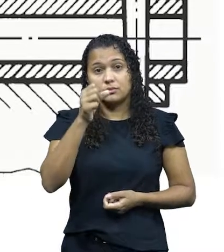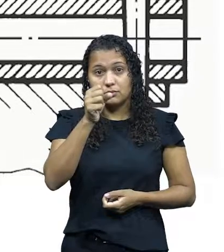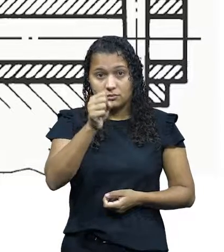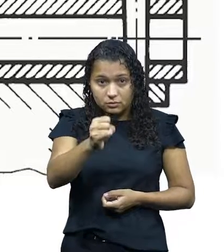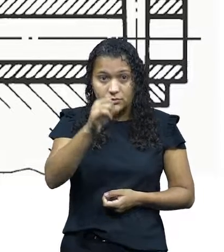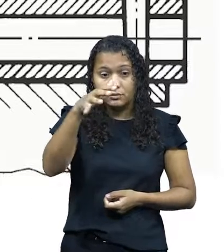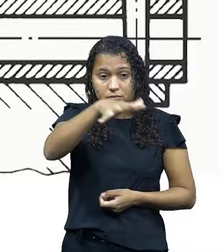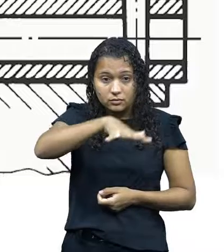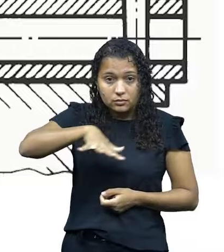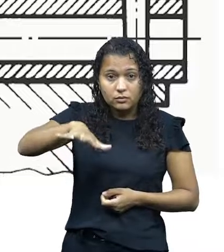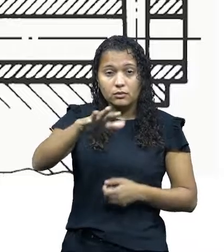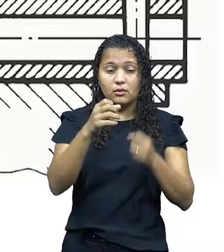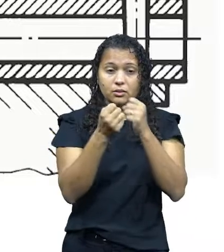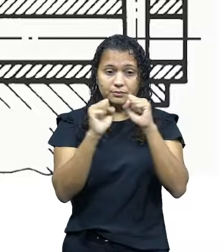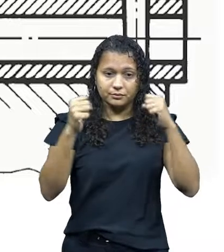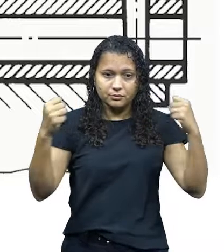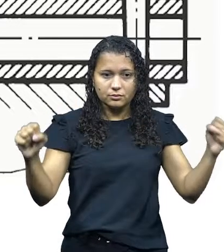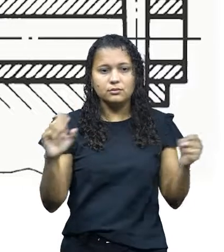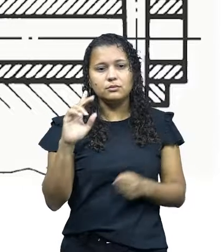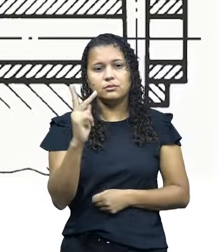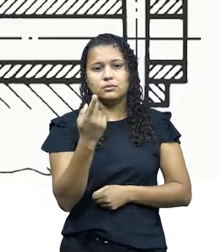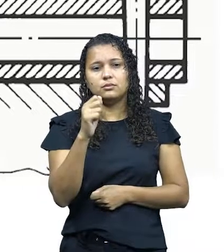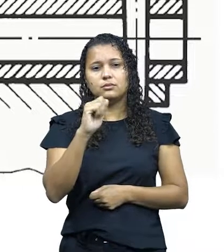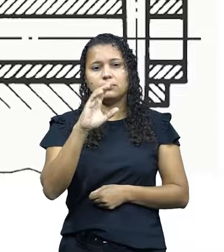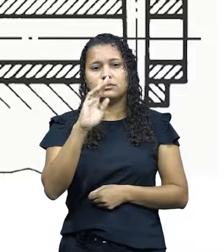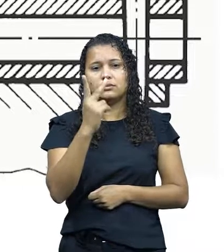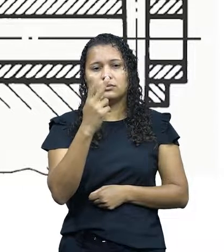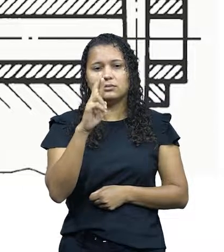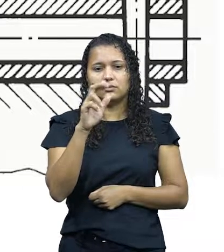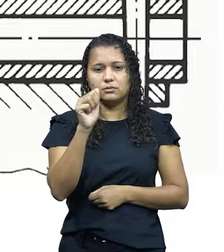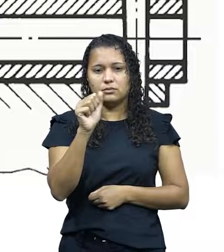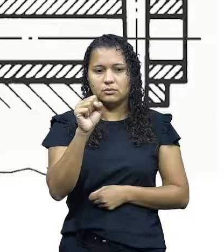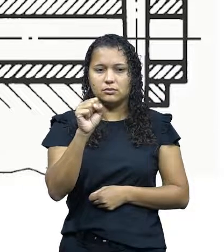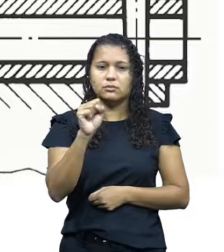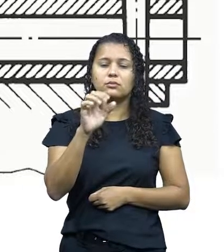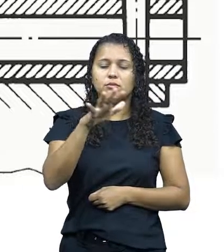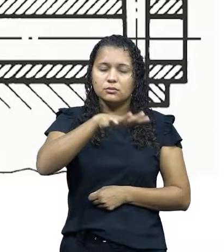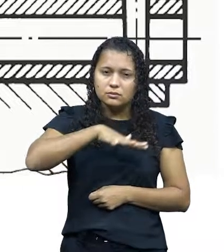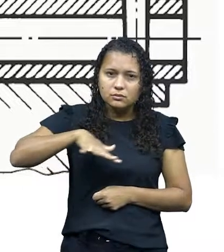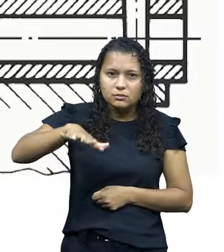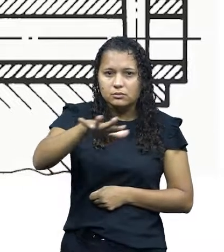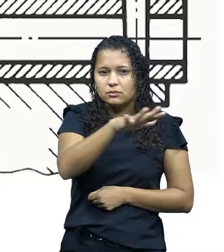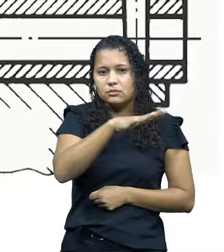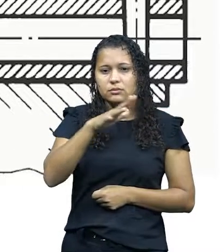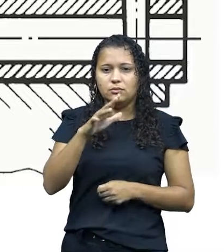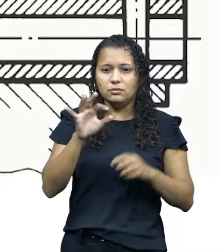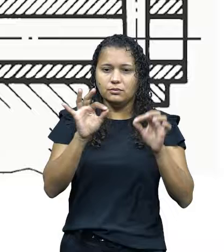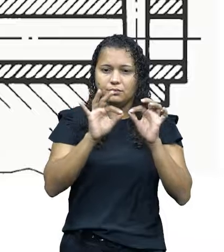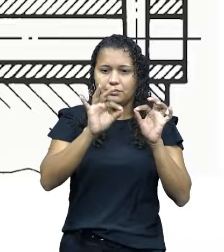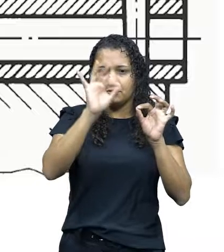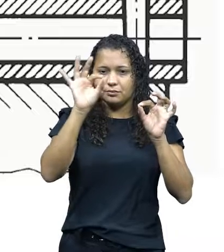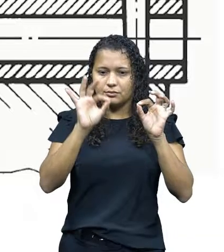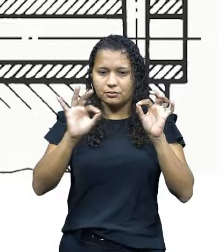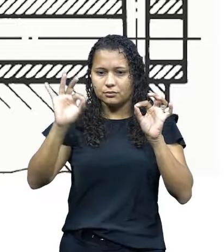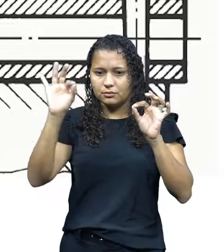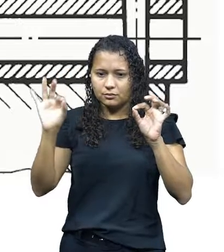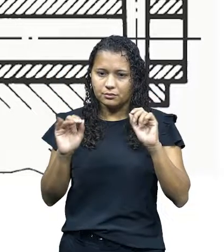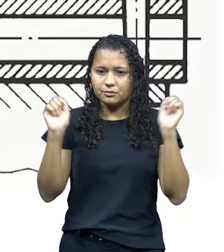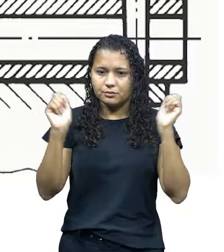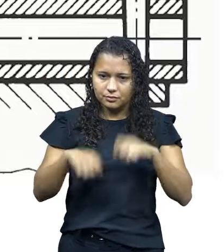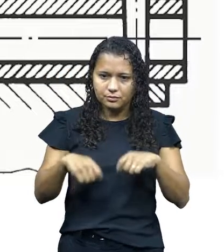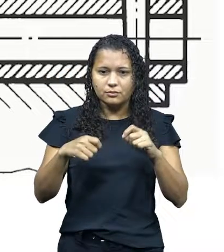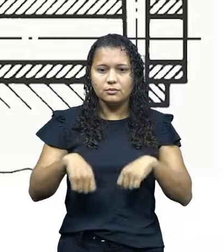Se a área de corte for muito extensa, a achura ela pode ser feita apenas na área de corte, na área do contorno,